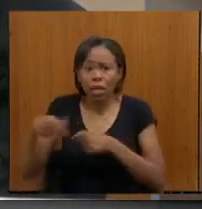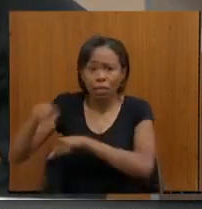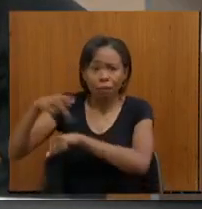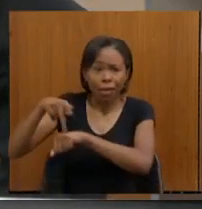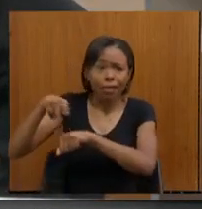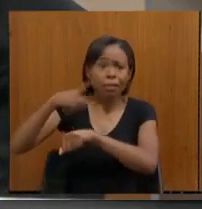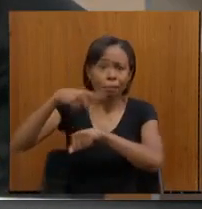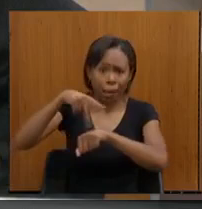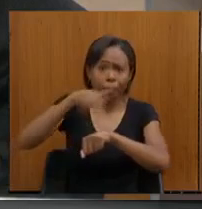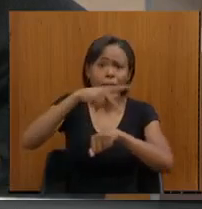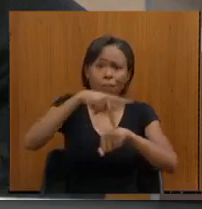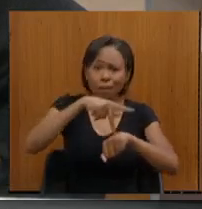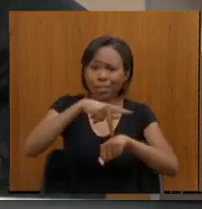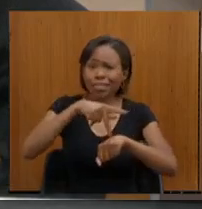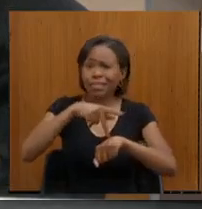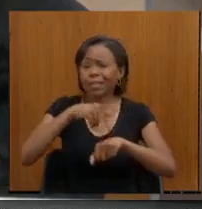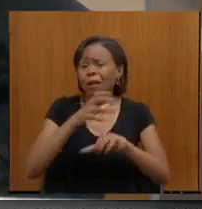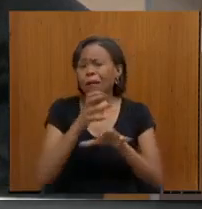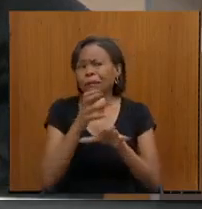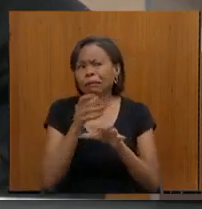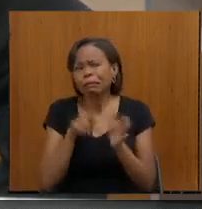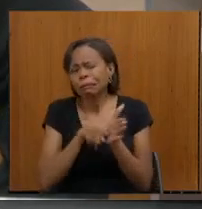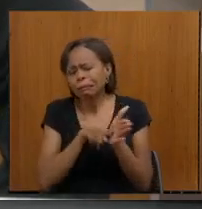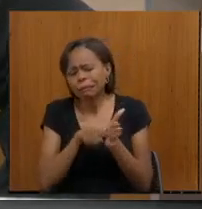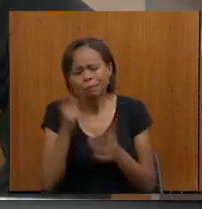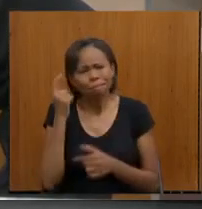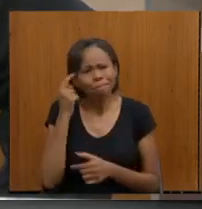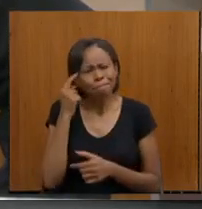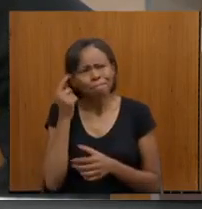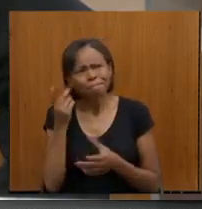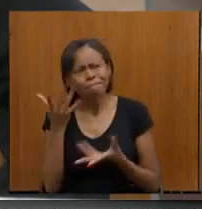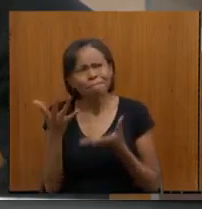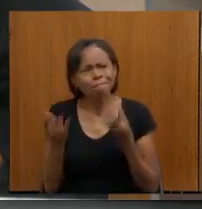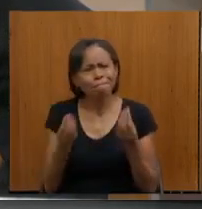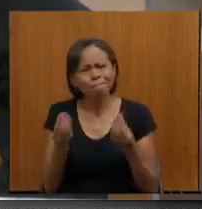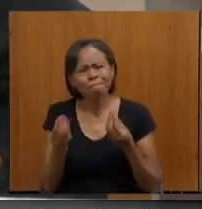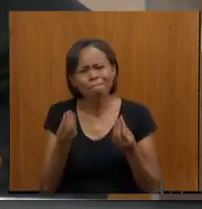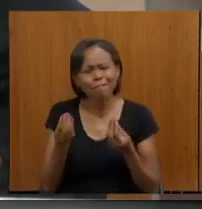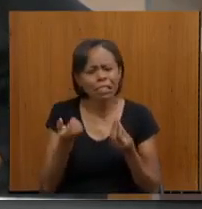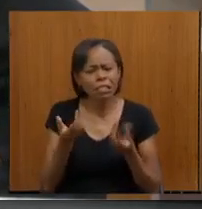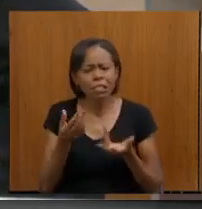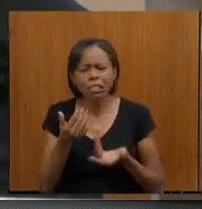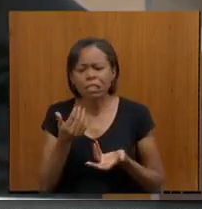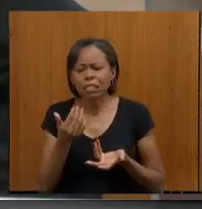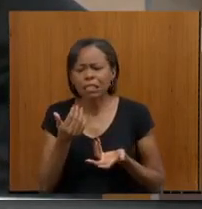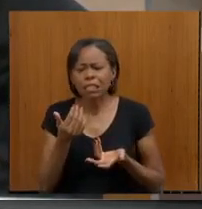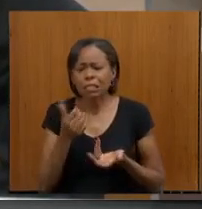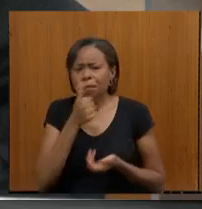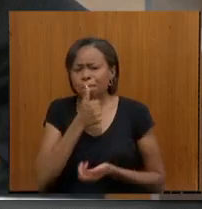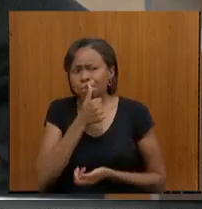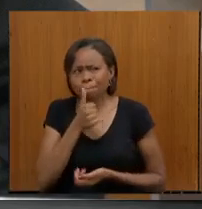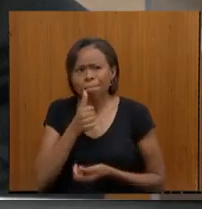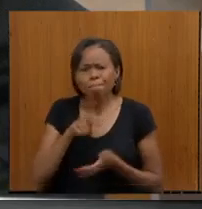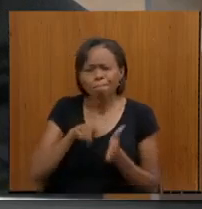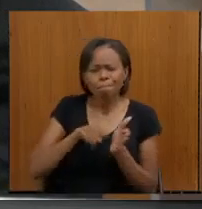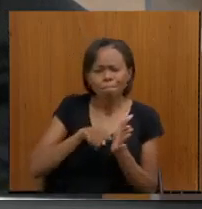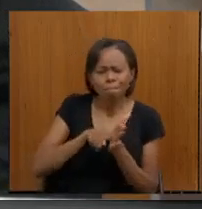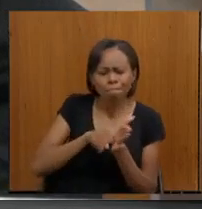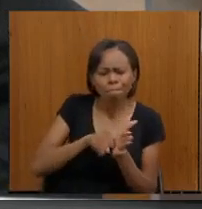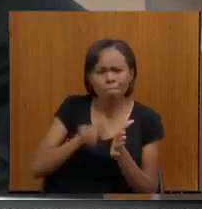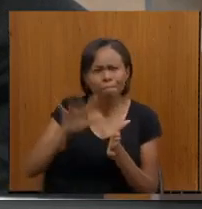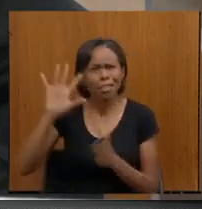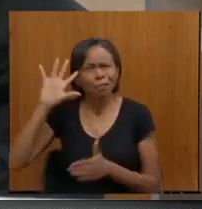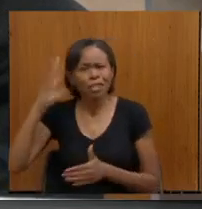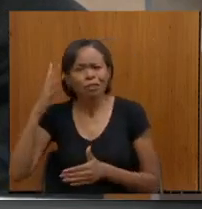seus cálculos e fiz no Barão de que a despeito de todo é feito todo esforço que eles fizessem eles não conseguiriam dar